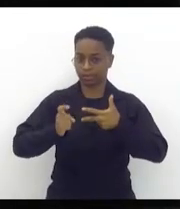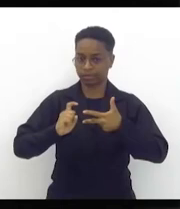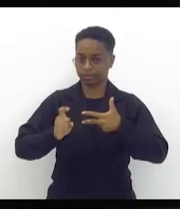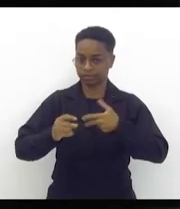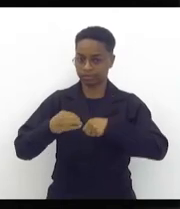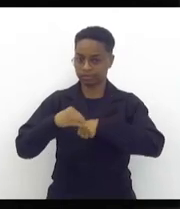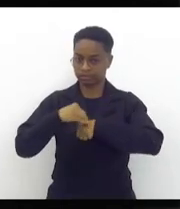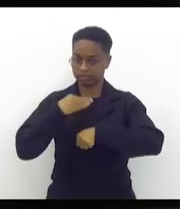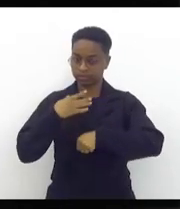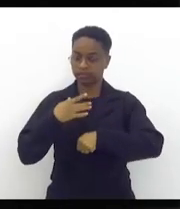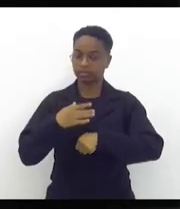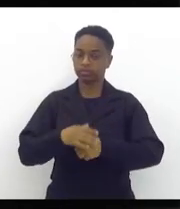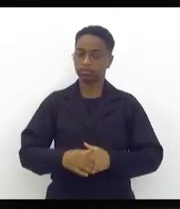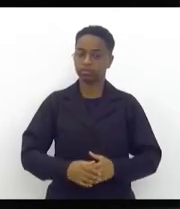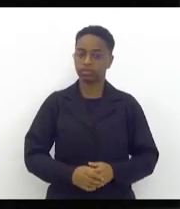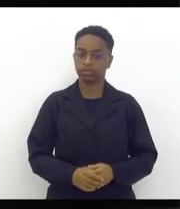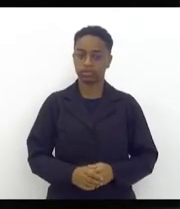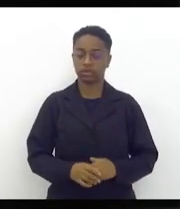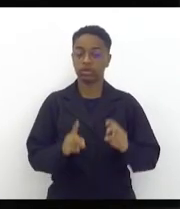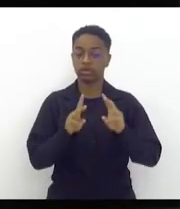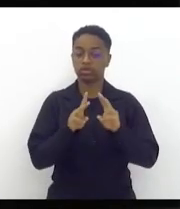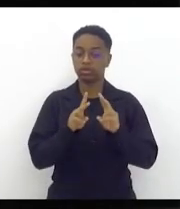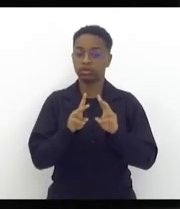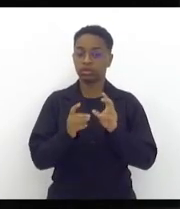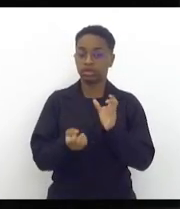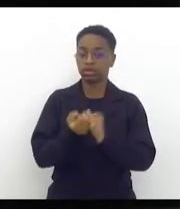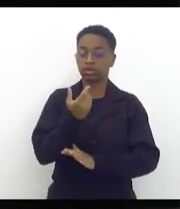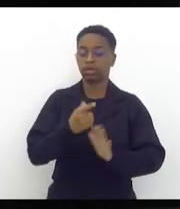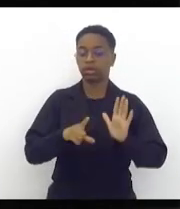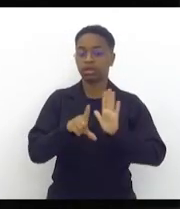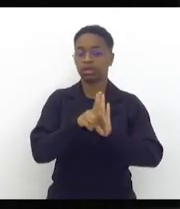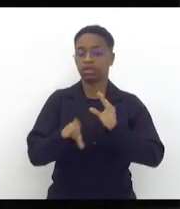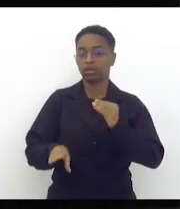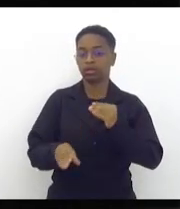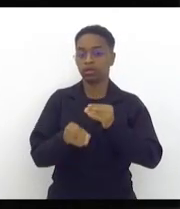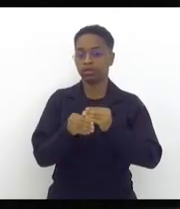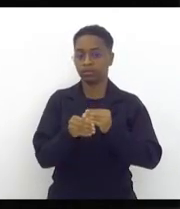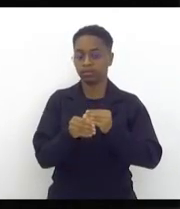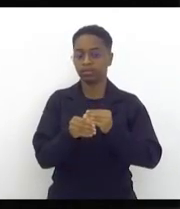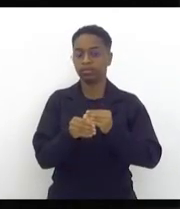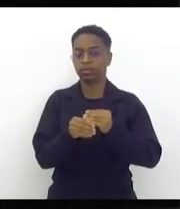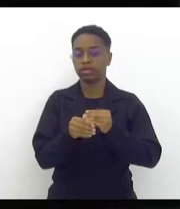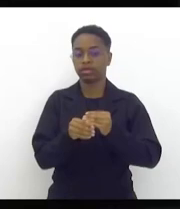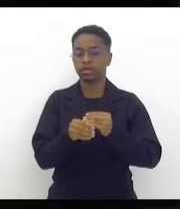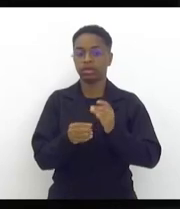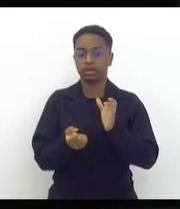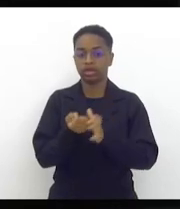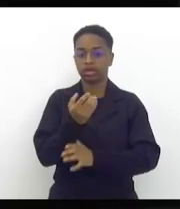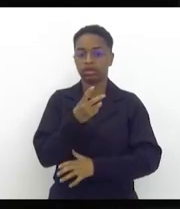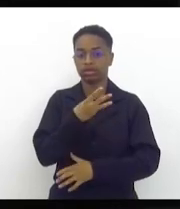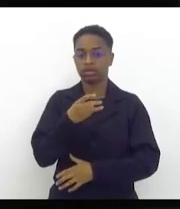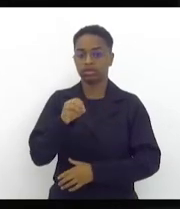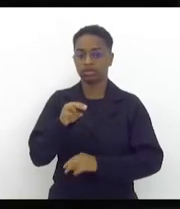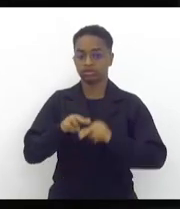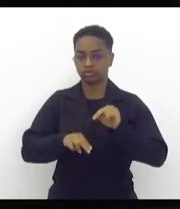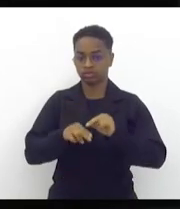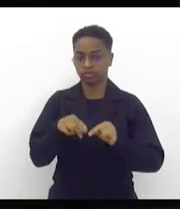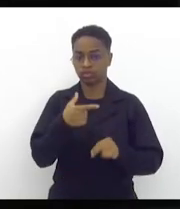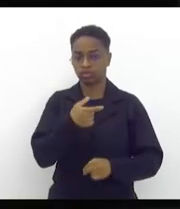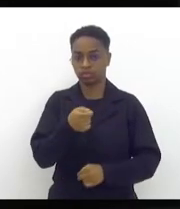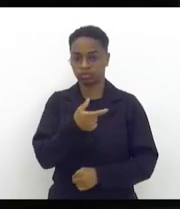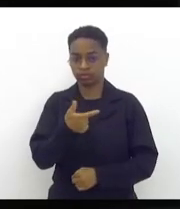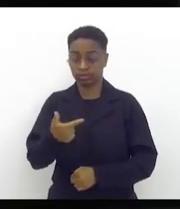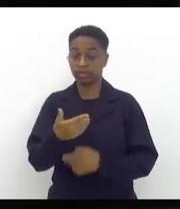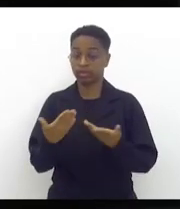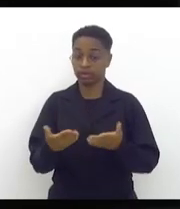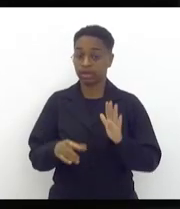que resultou na Lei Complementar 204, de 30 de junho de 2022. Essa lei